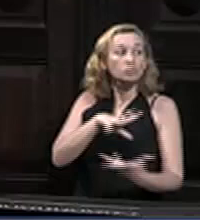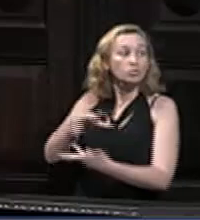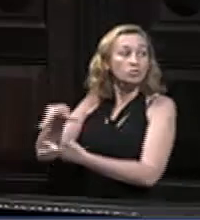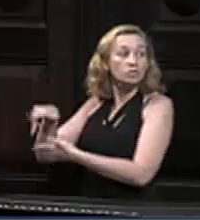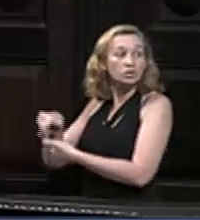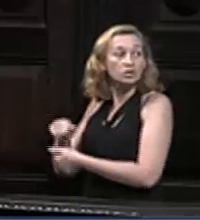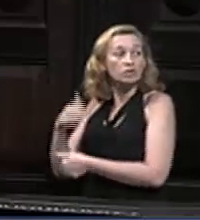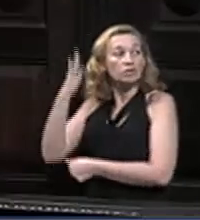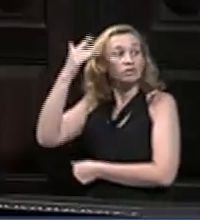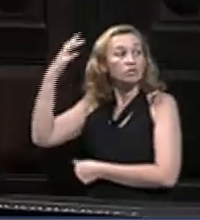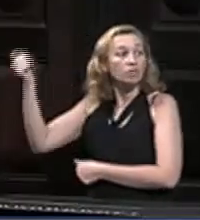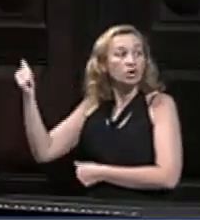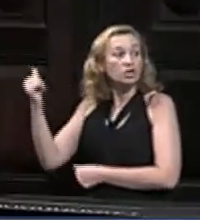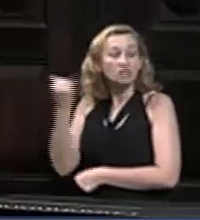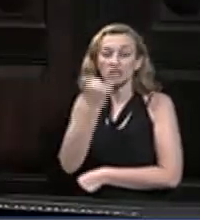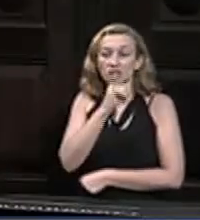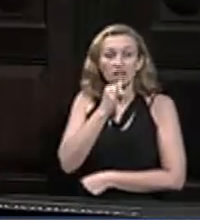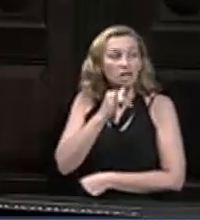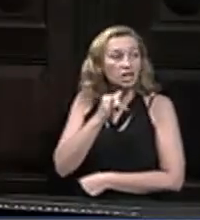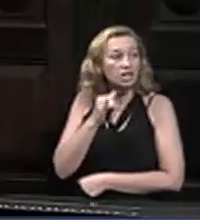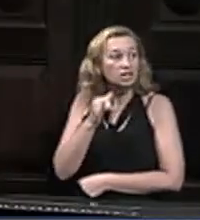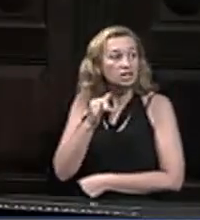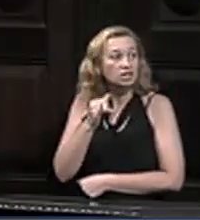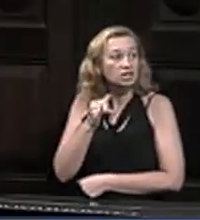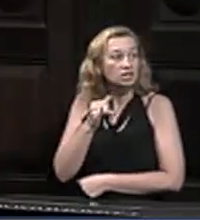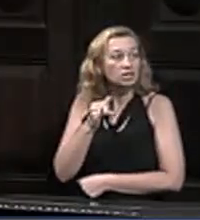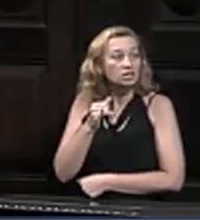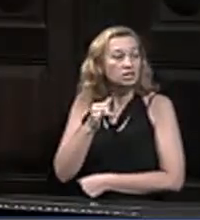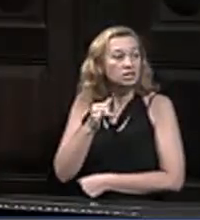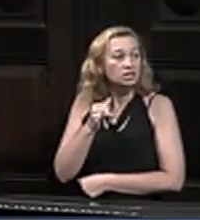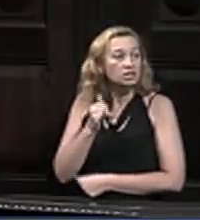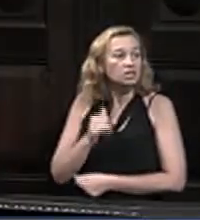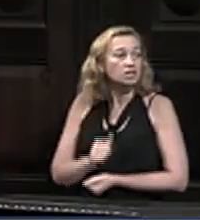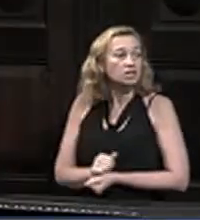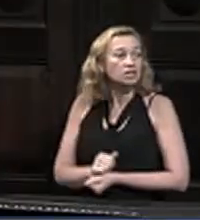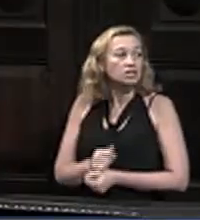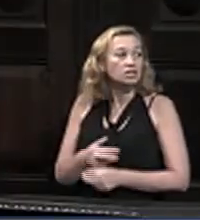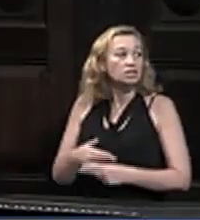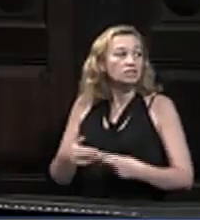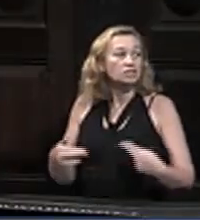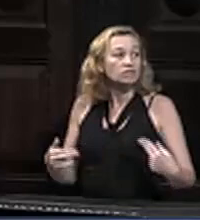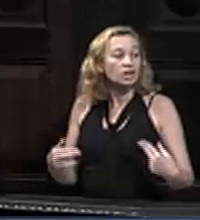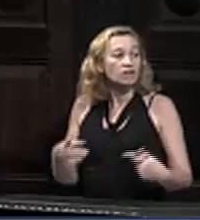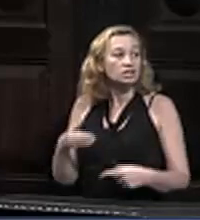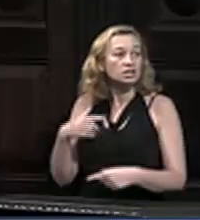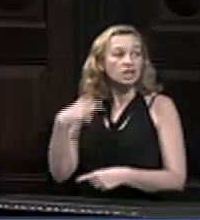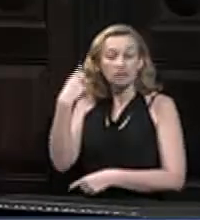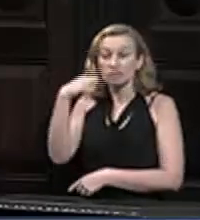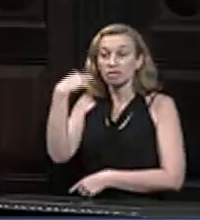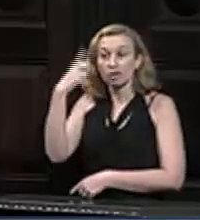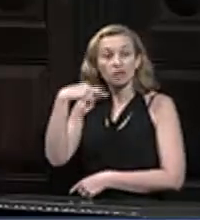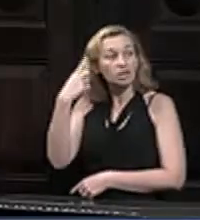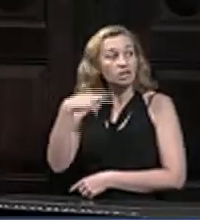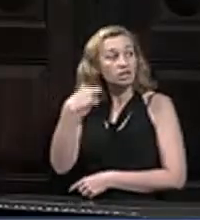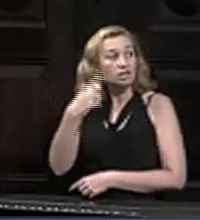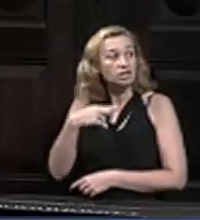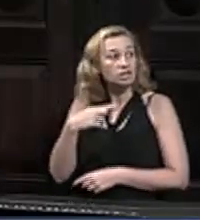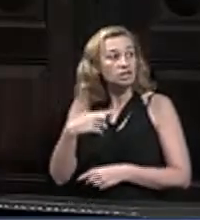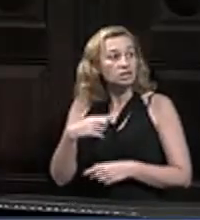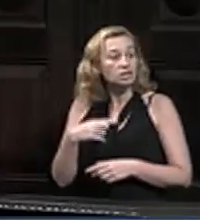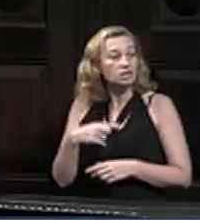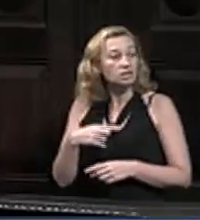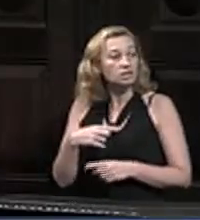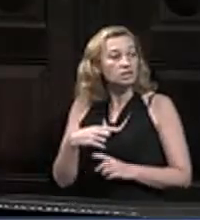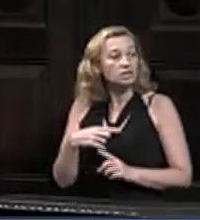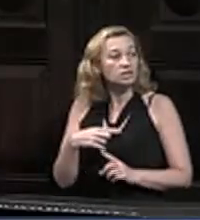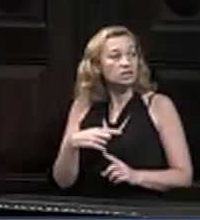elétrica, têm aí a possibilidade, através de grandes escritórios de advocacia, de submeter o consumidor a acordos